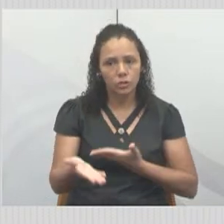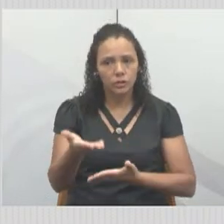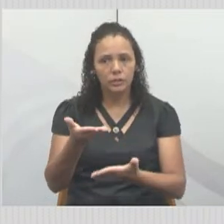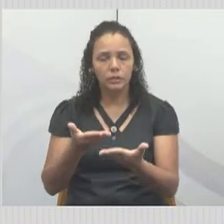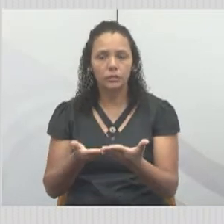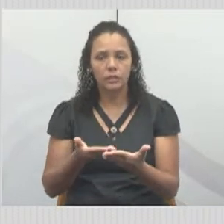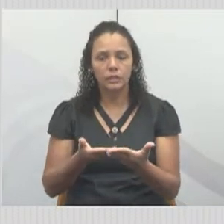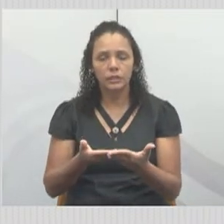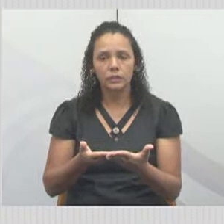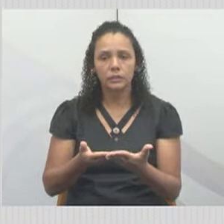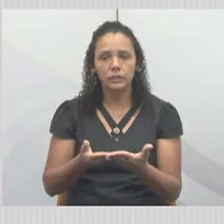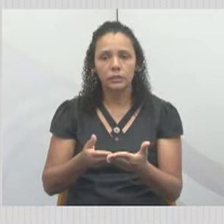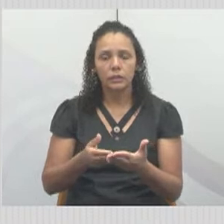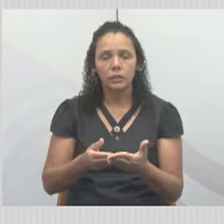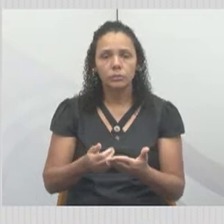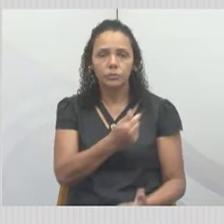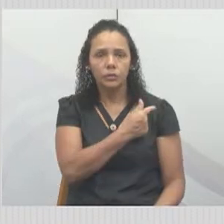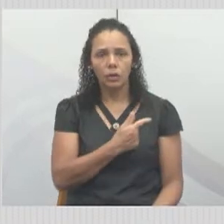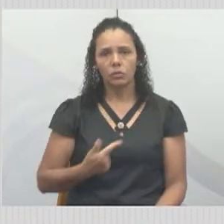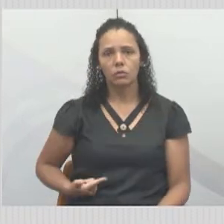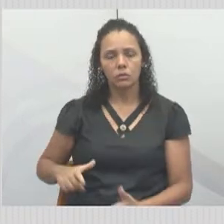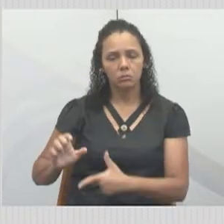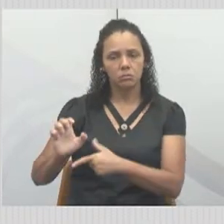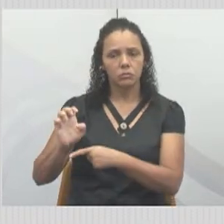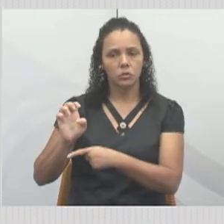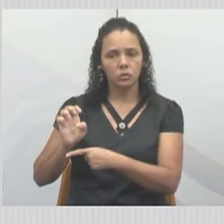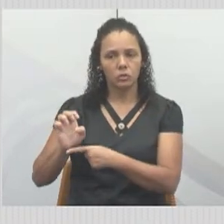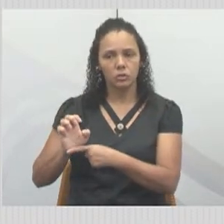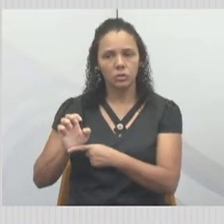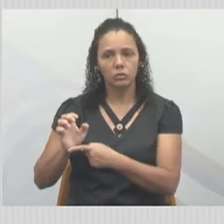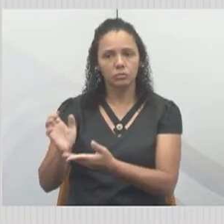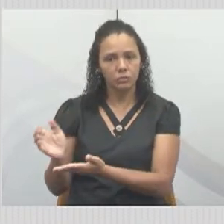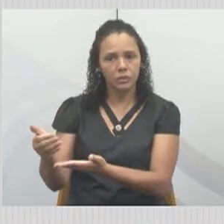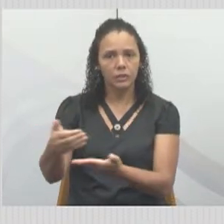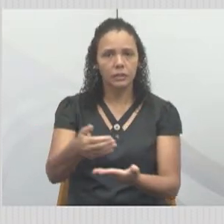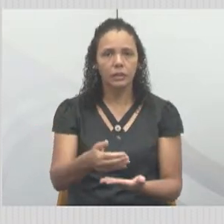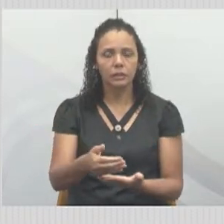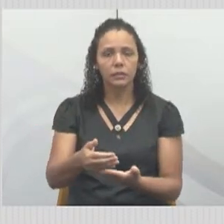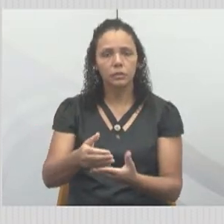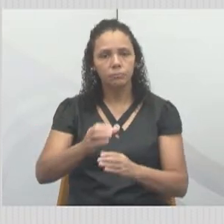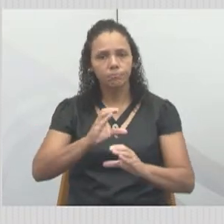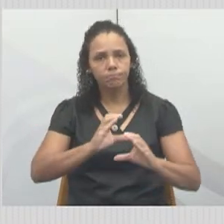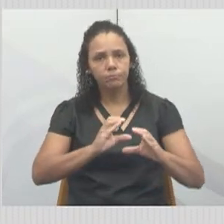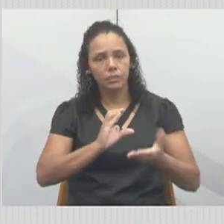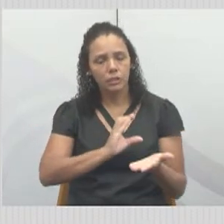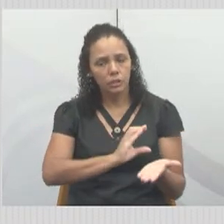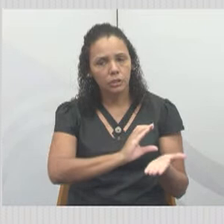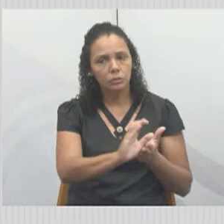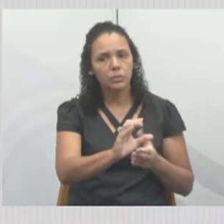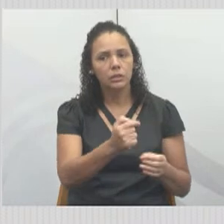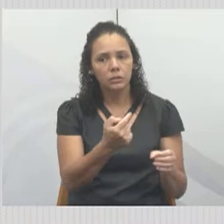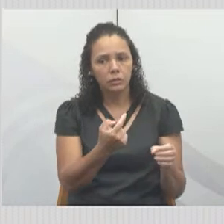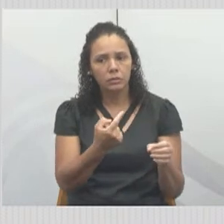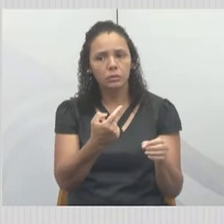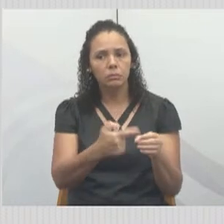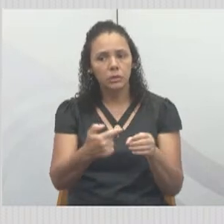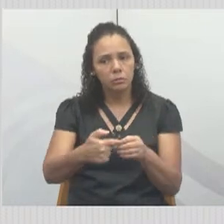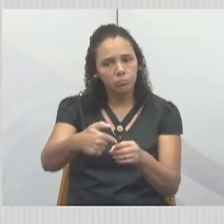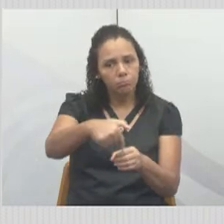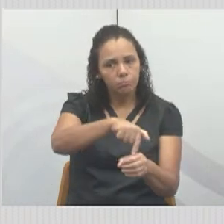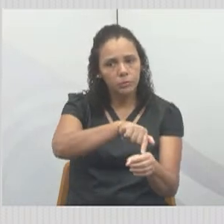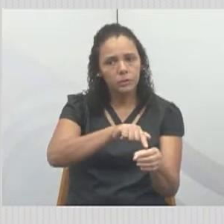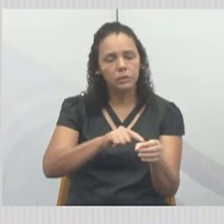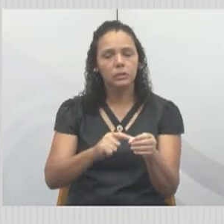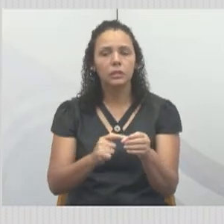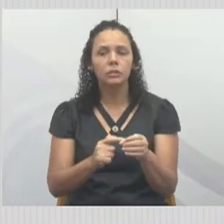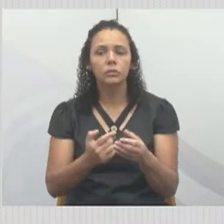feita pela União ou pelo governo do Estado, como é o caso do ICMS, e a quota parte municipal é dirigida aos municípios. A